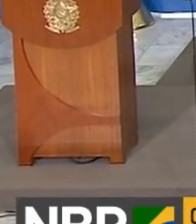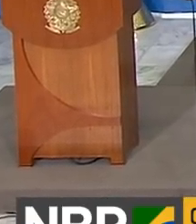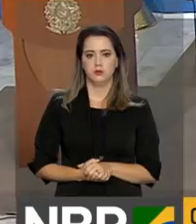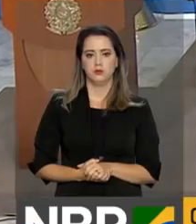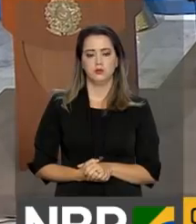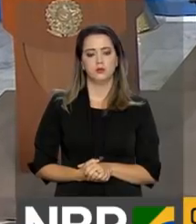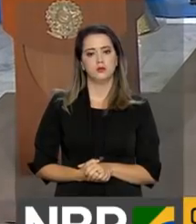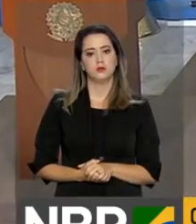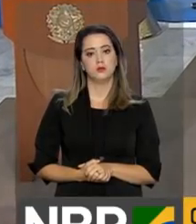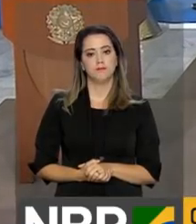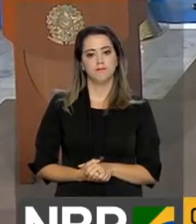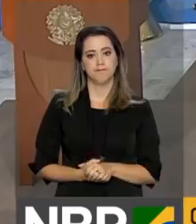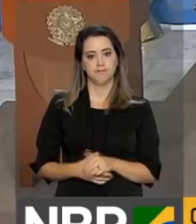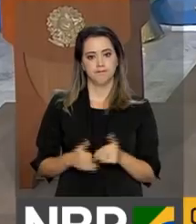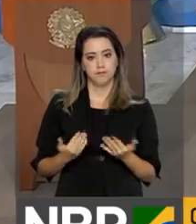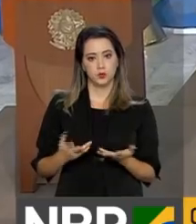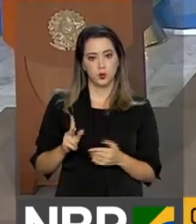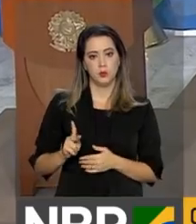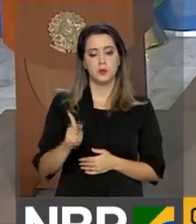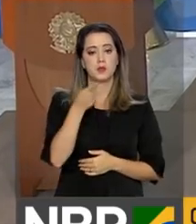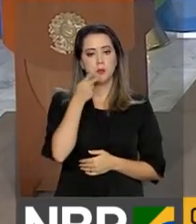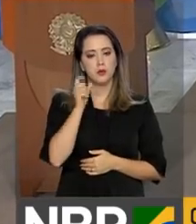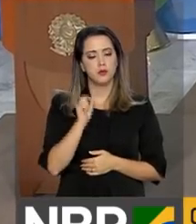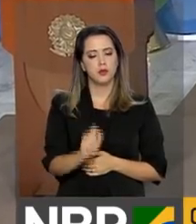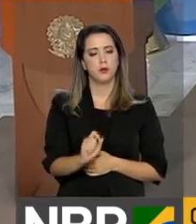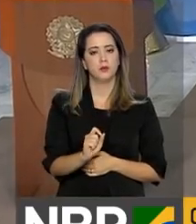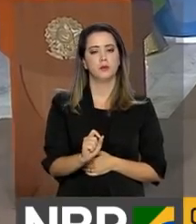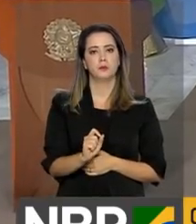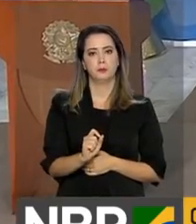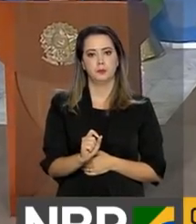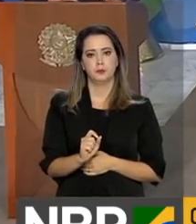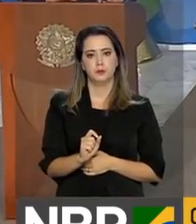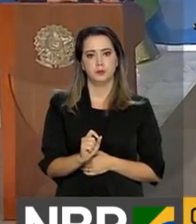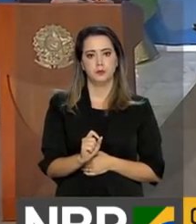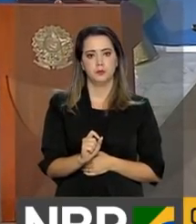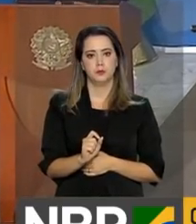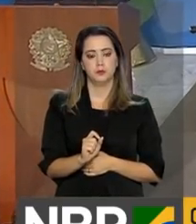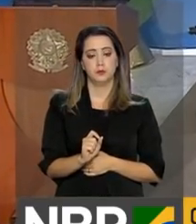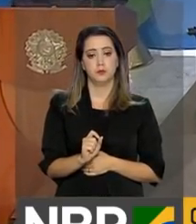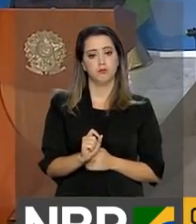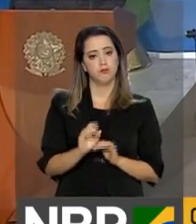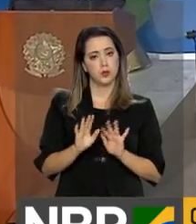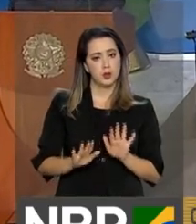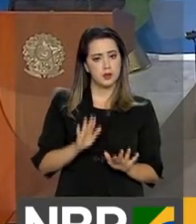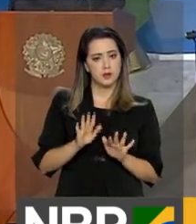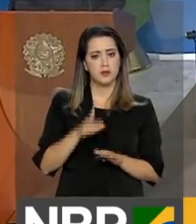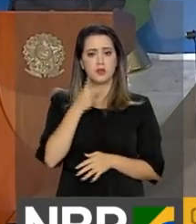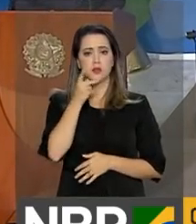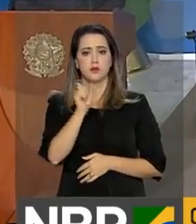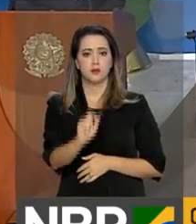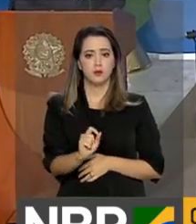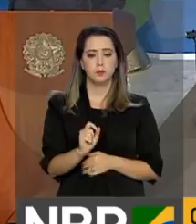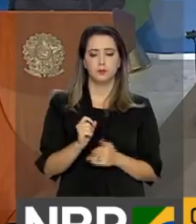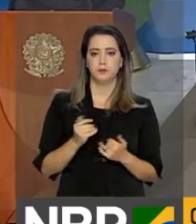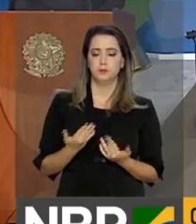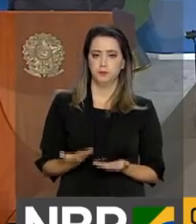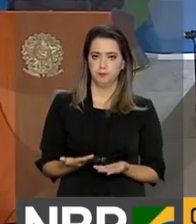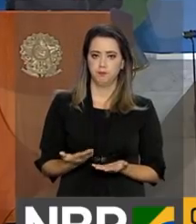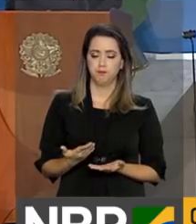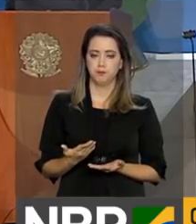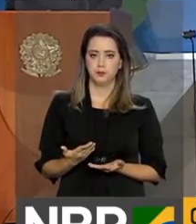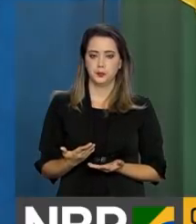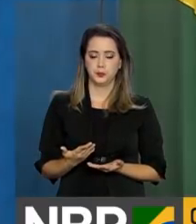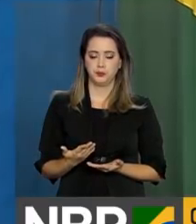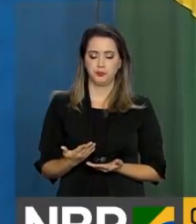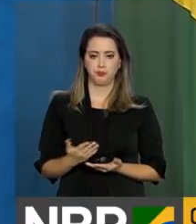Olha, eu tenho dito com muita frequência, ou com relativa frequência, que eu